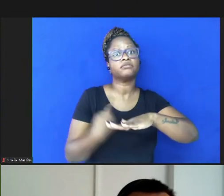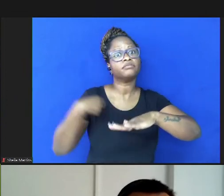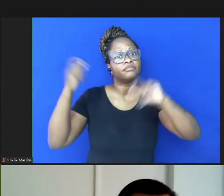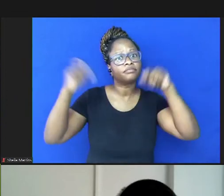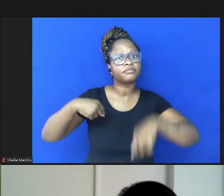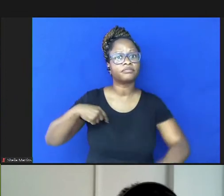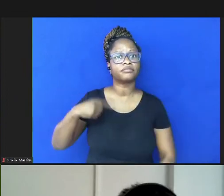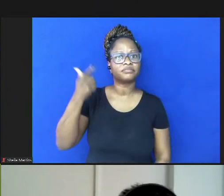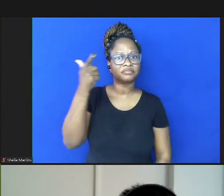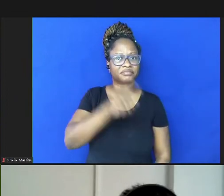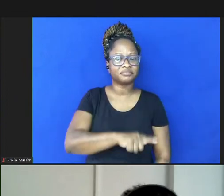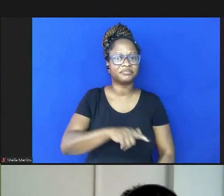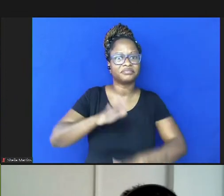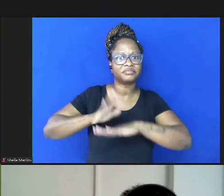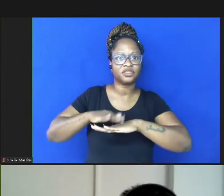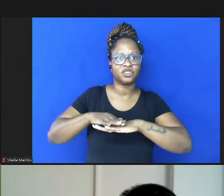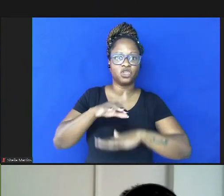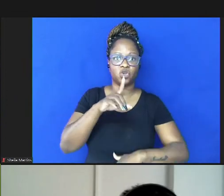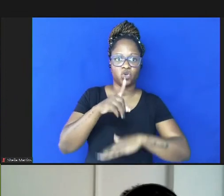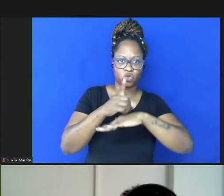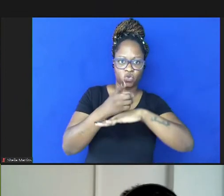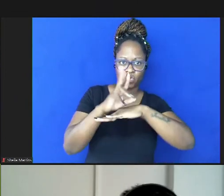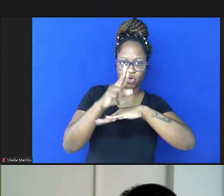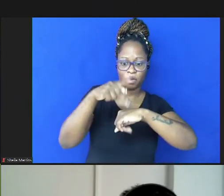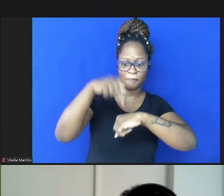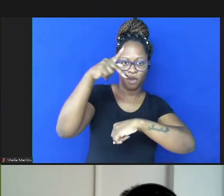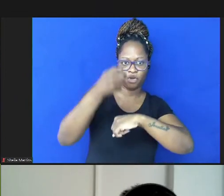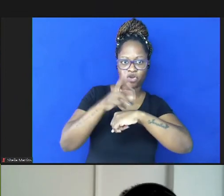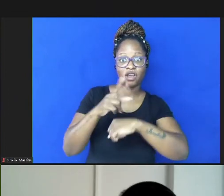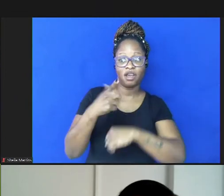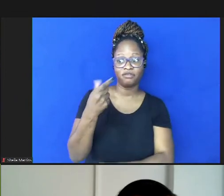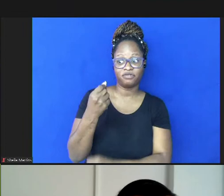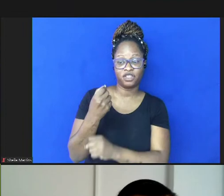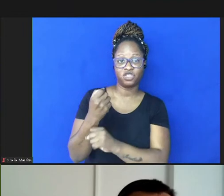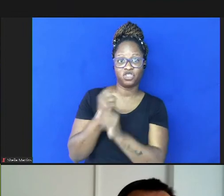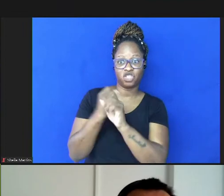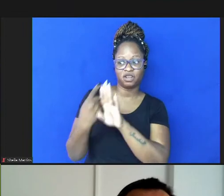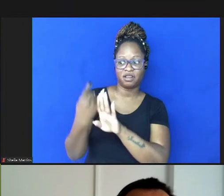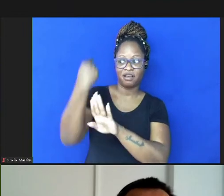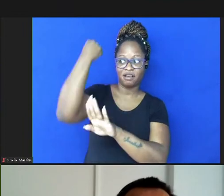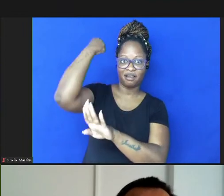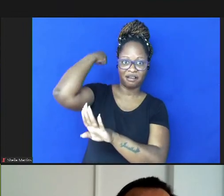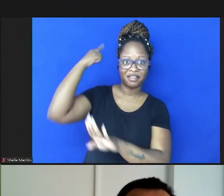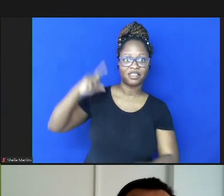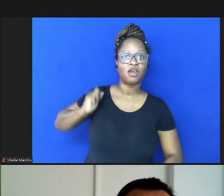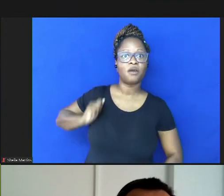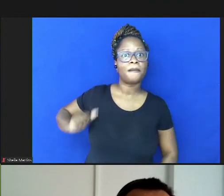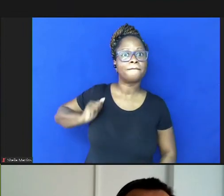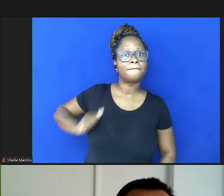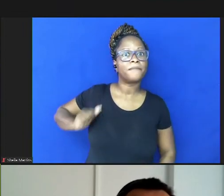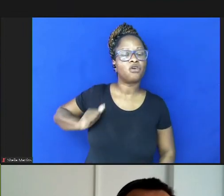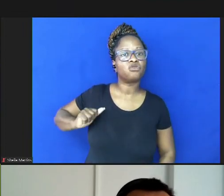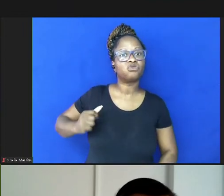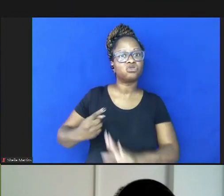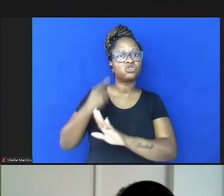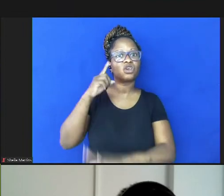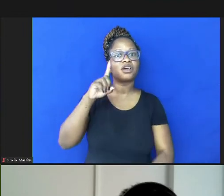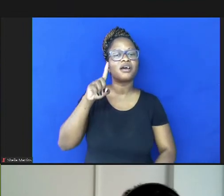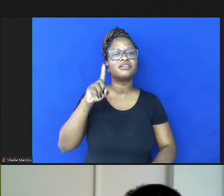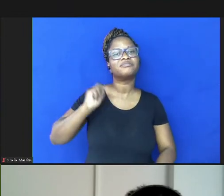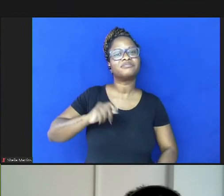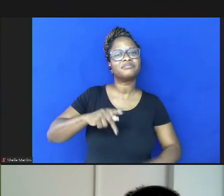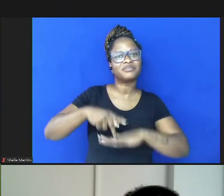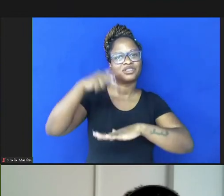com o meu pós-doutorado há 20 anos, exatamente 20 anos atrás, com uma bolsa de pós-doc do DAD e da CAPES, um